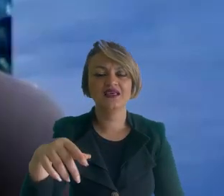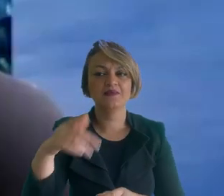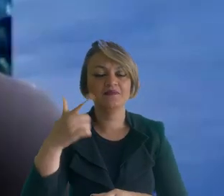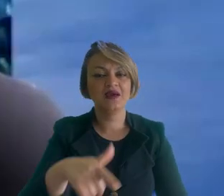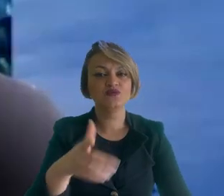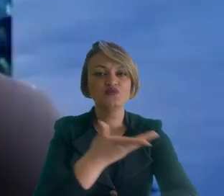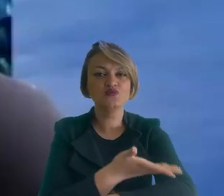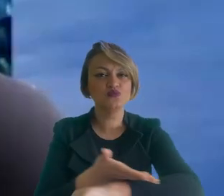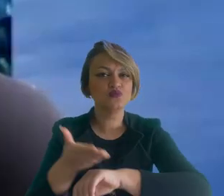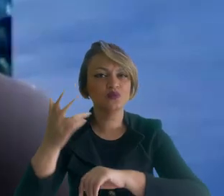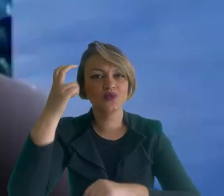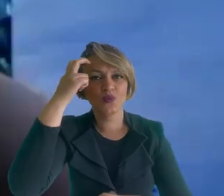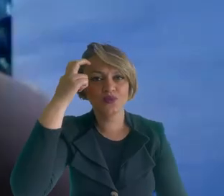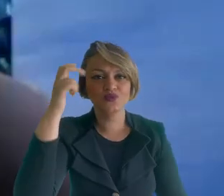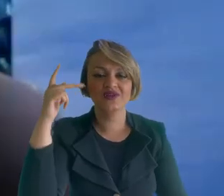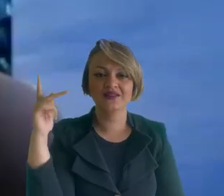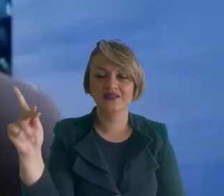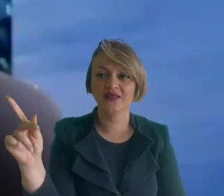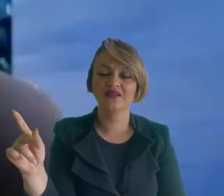geral